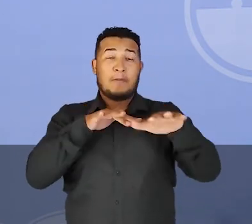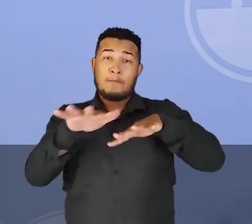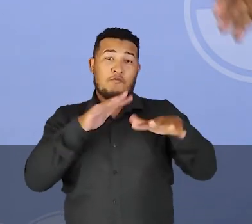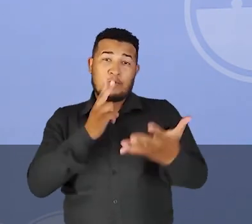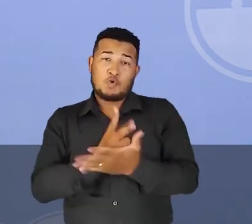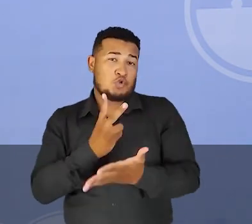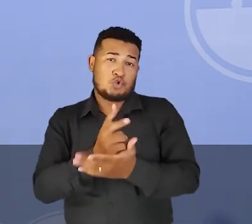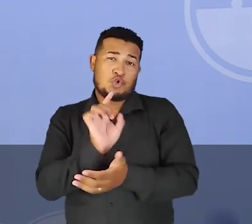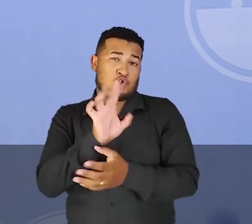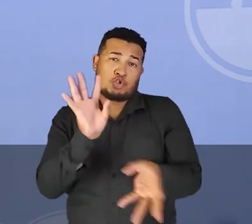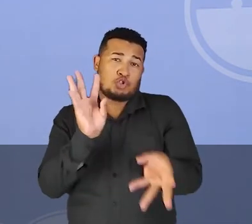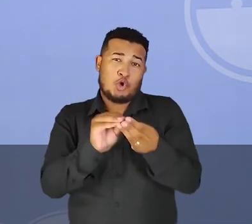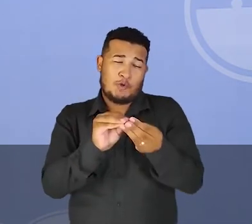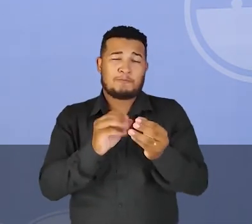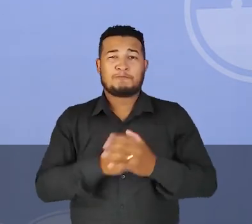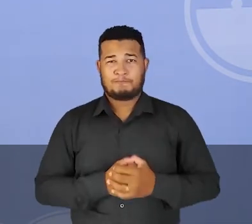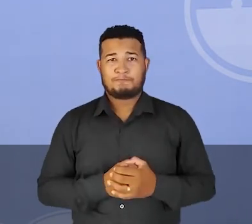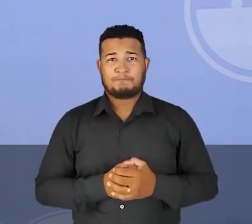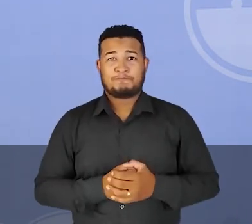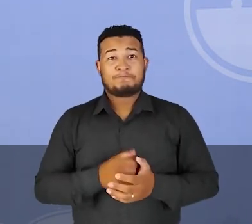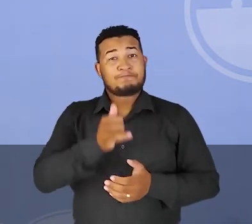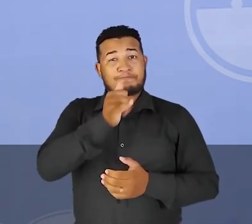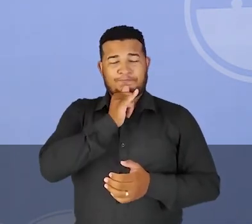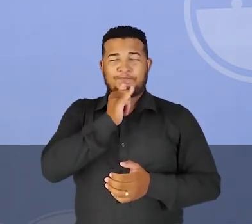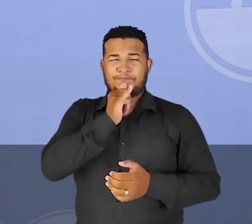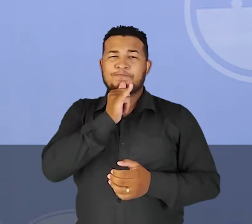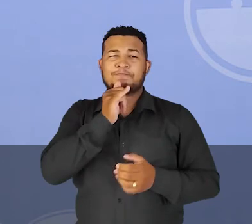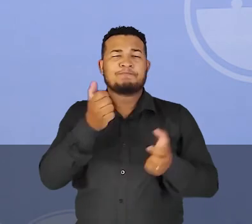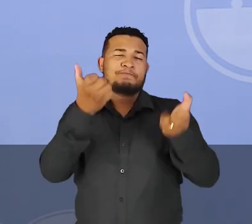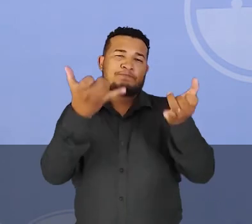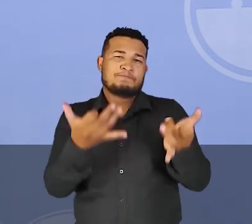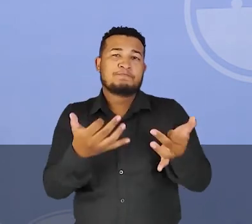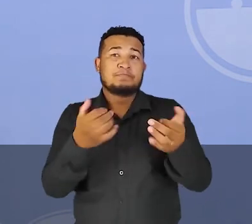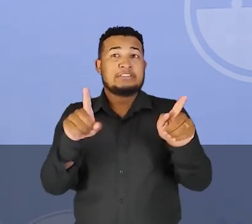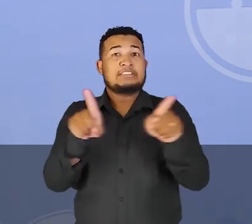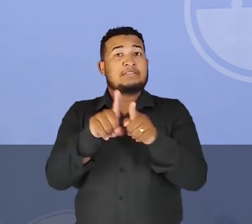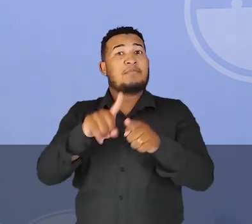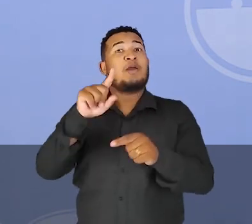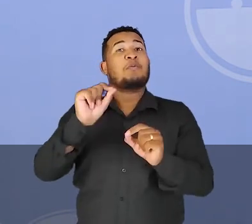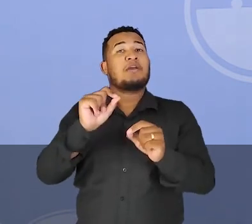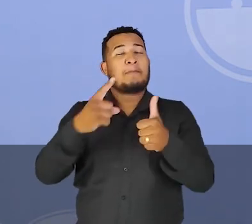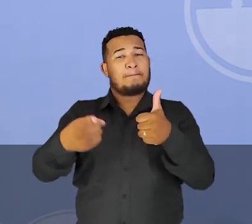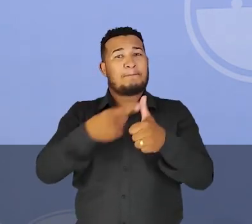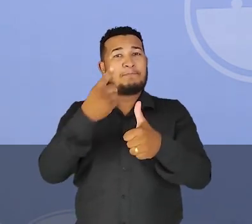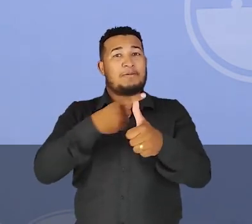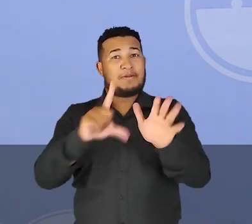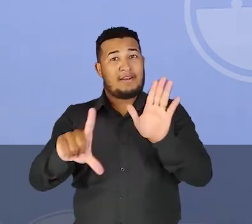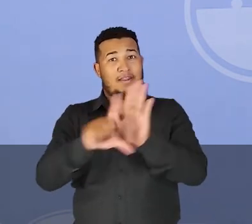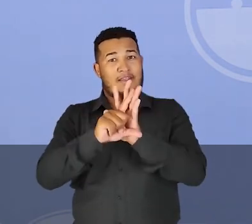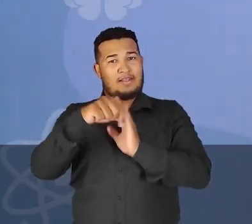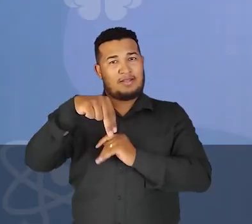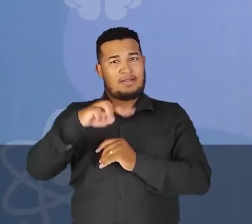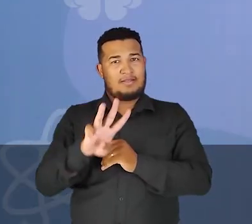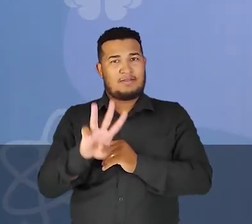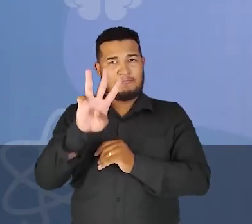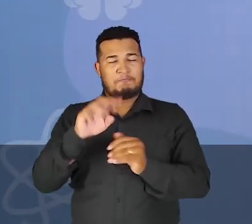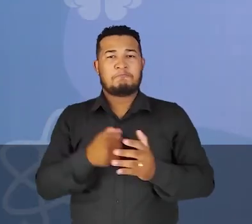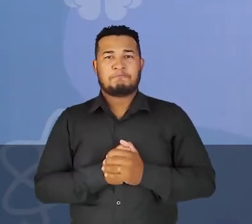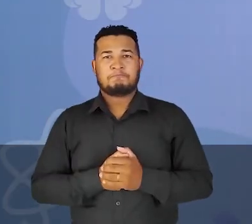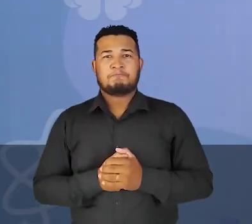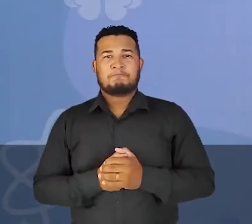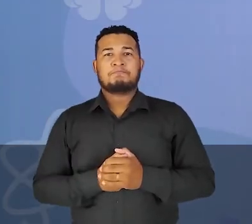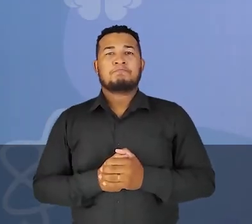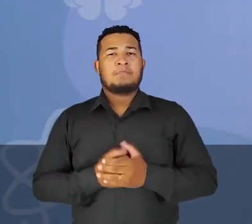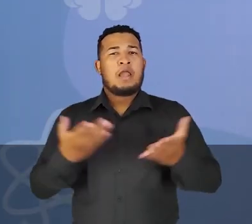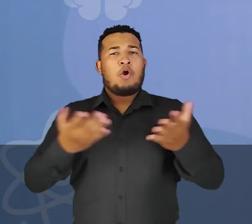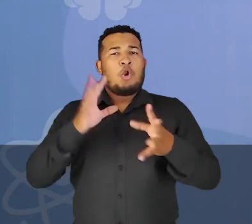movimento. Esse exemplo também pertence à primeira lei de Newton. Vamos fazer